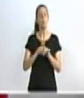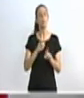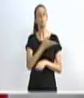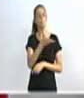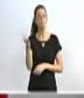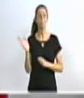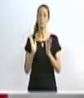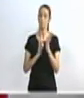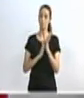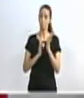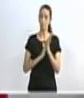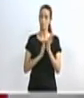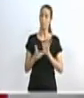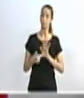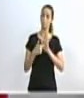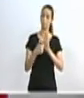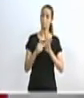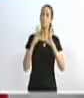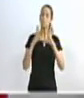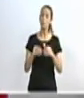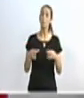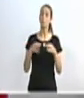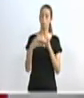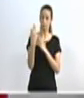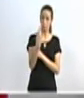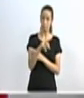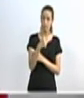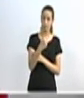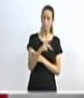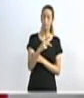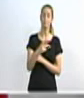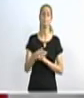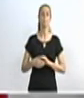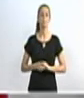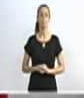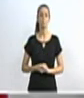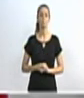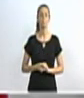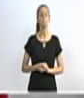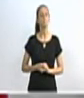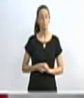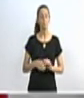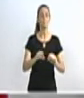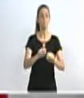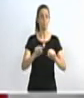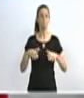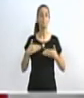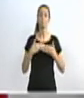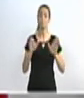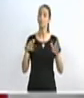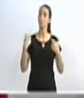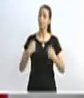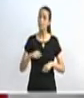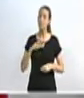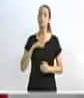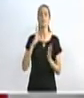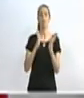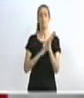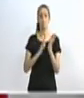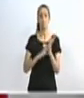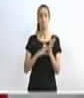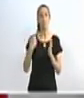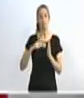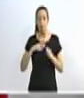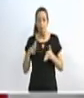propostas trazidas, né, toda a sua equipe. A audiência sem proposta de fato é nula, sem encaminhamento é